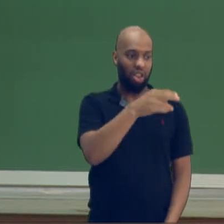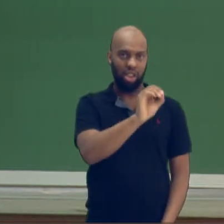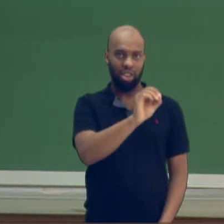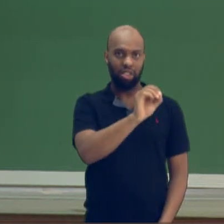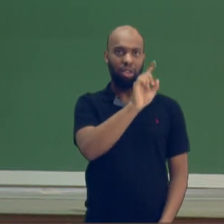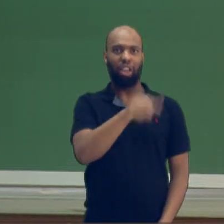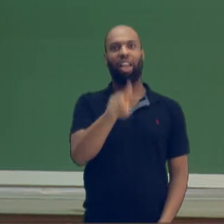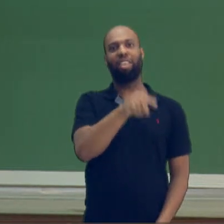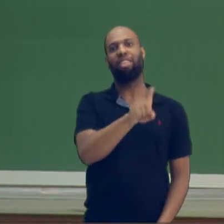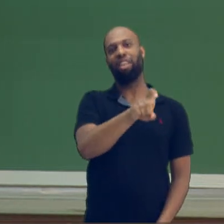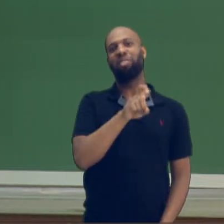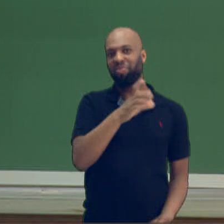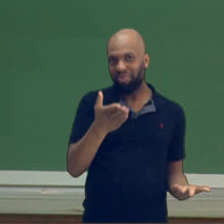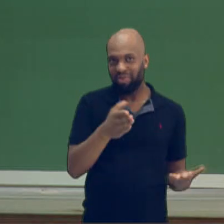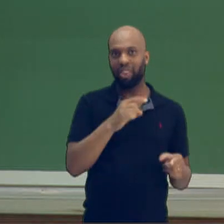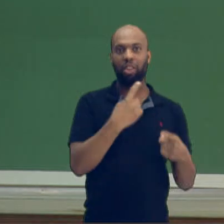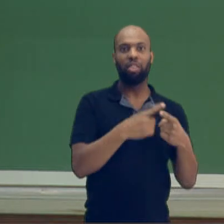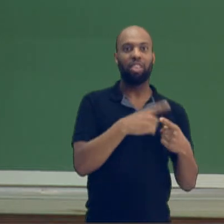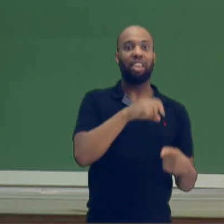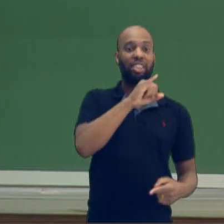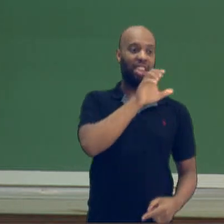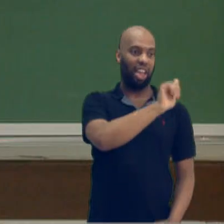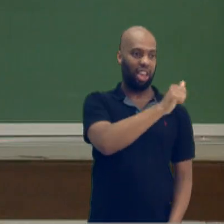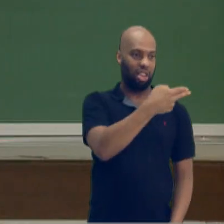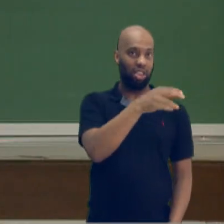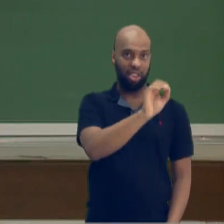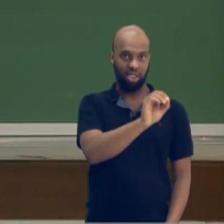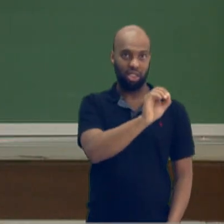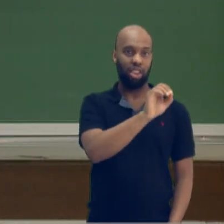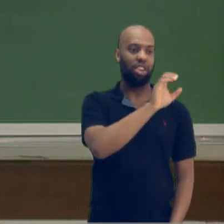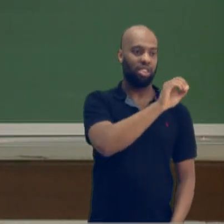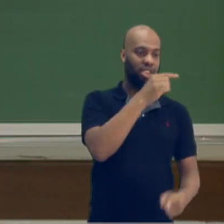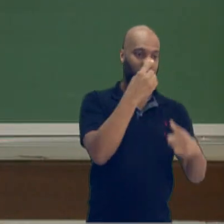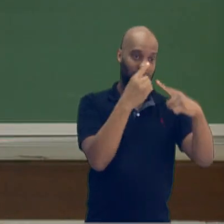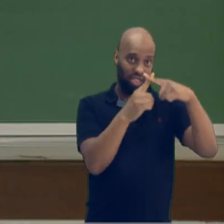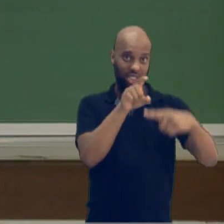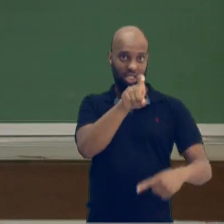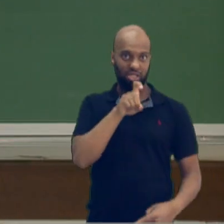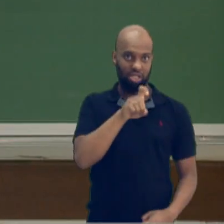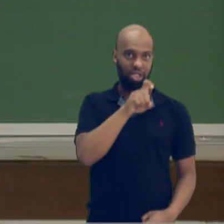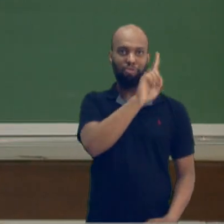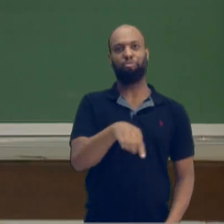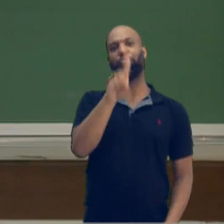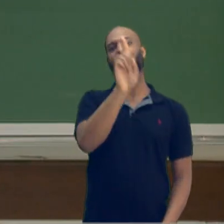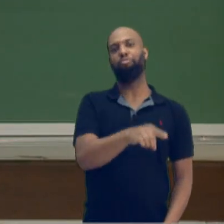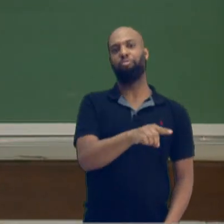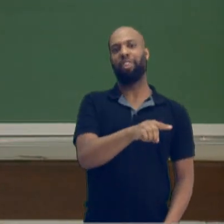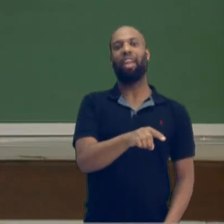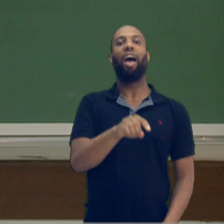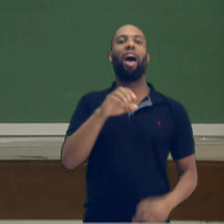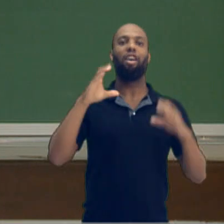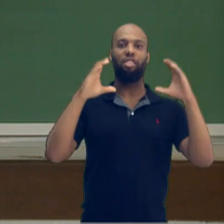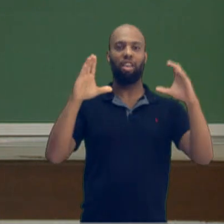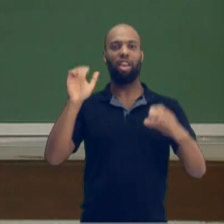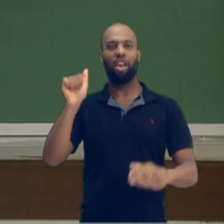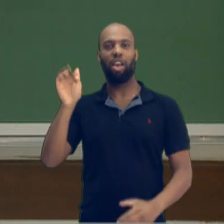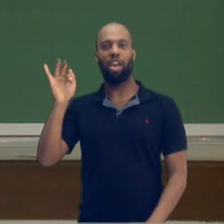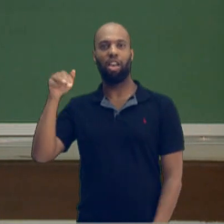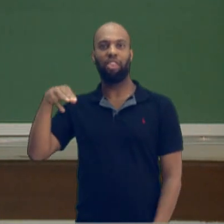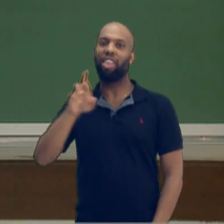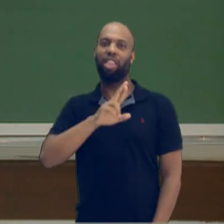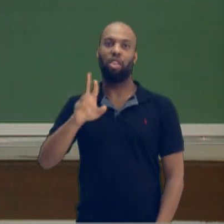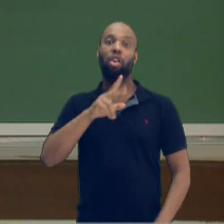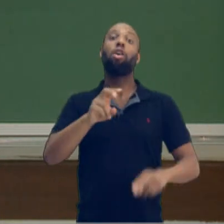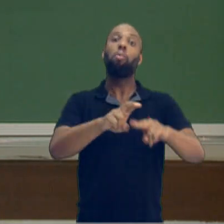o a aqui por zero, vai ficar 0 vezes x e o x desaparece, tá? Daí para de ser função afim. Então, por isso que o a sempre tem